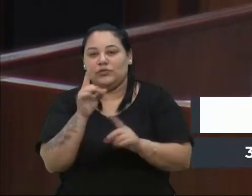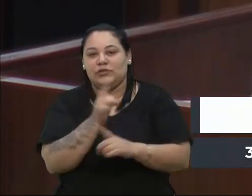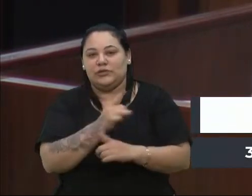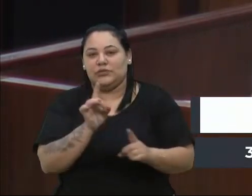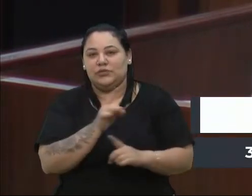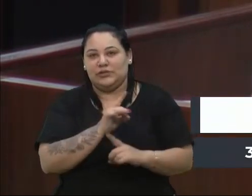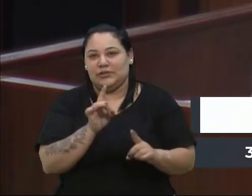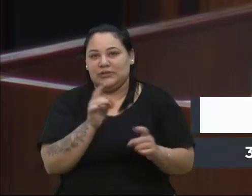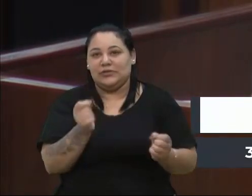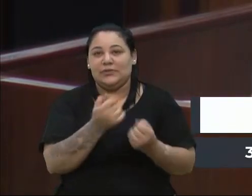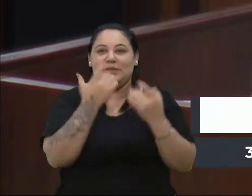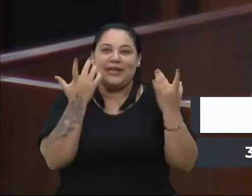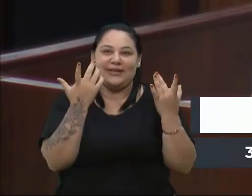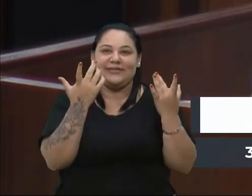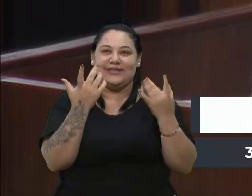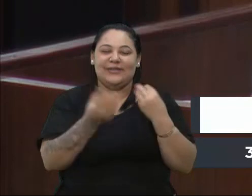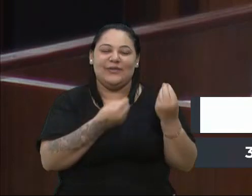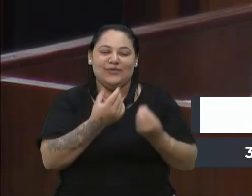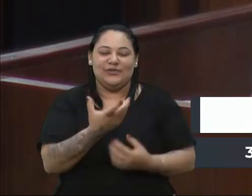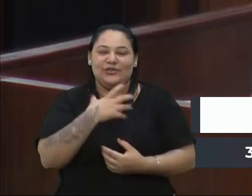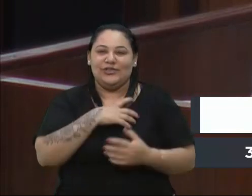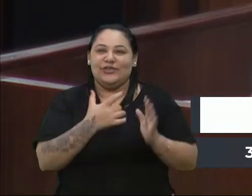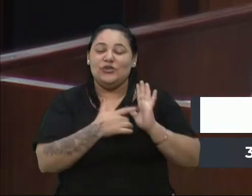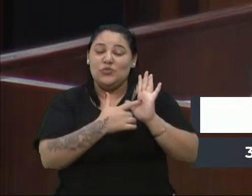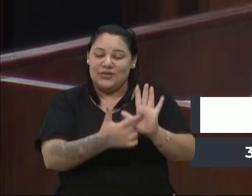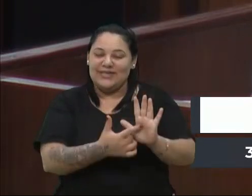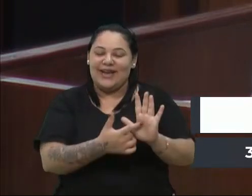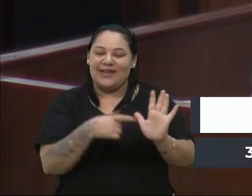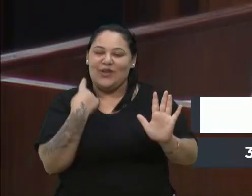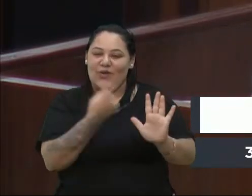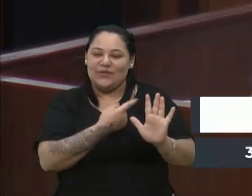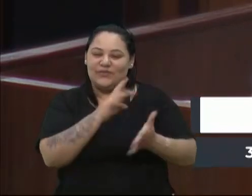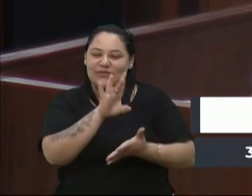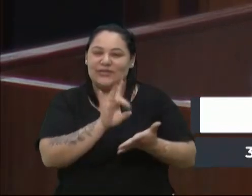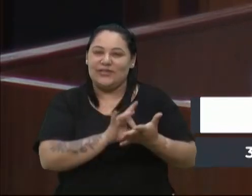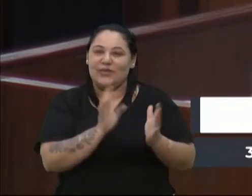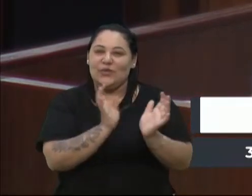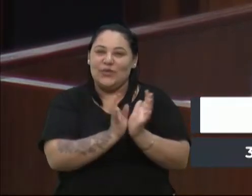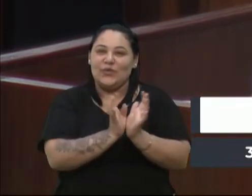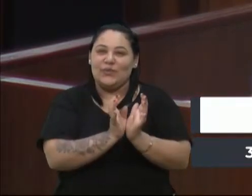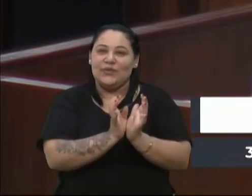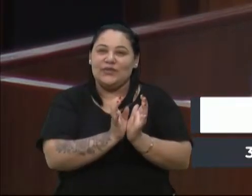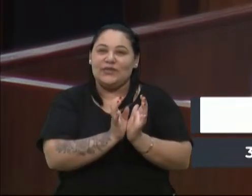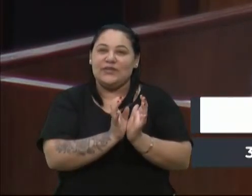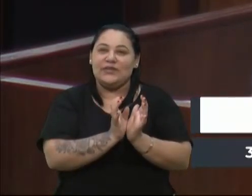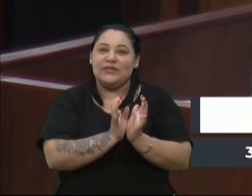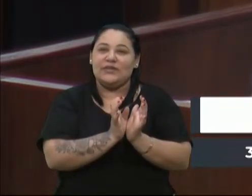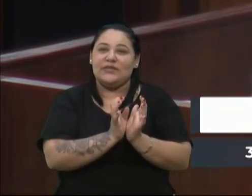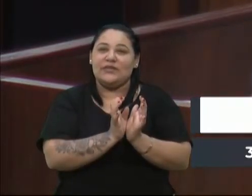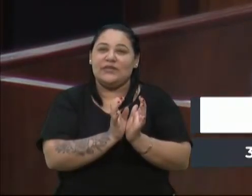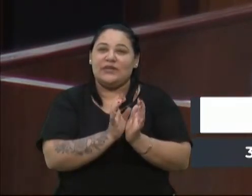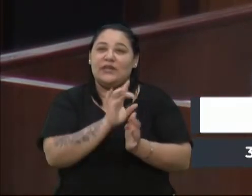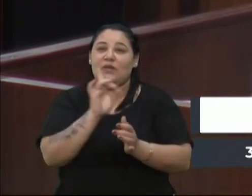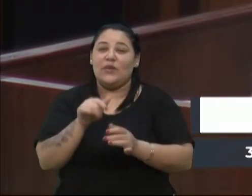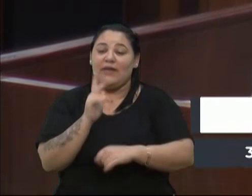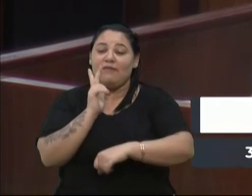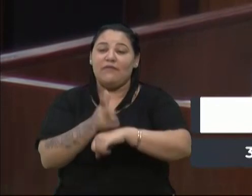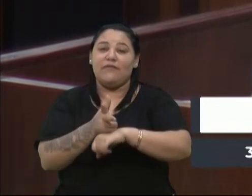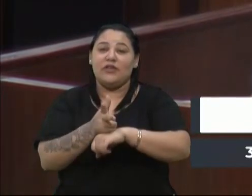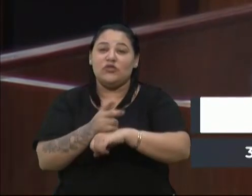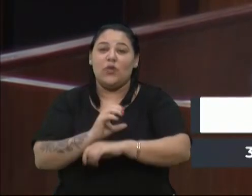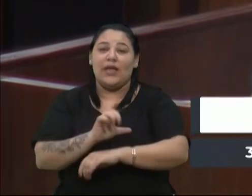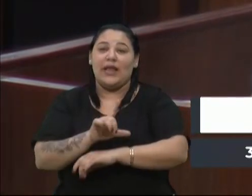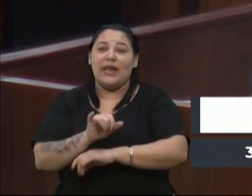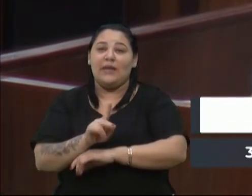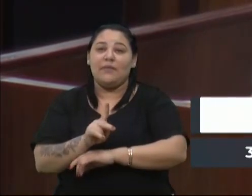como uma forma de apresentar a gente, né, num registro, não num formato de videoclipe, mas